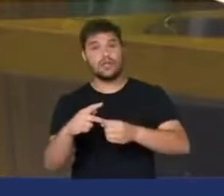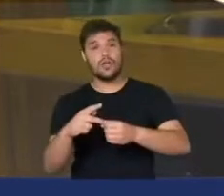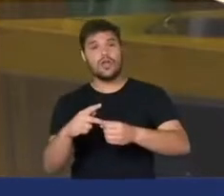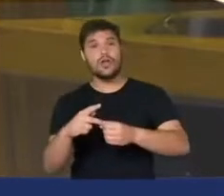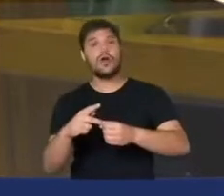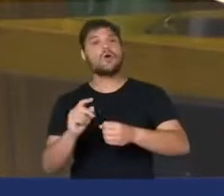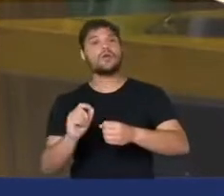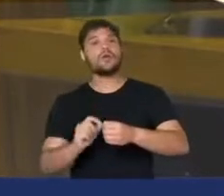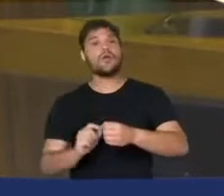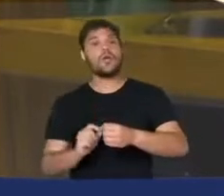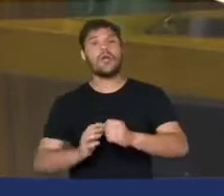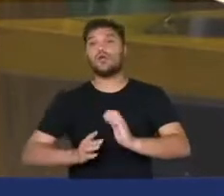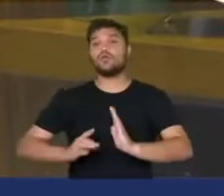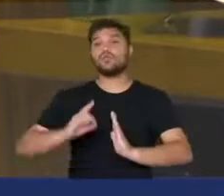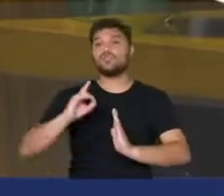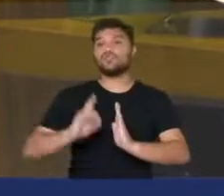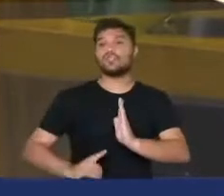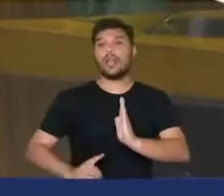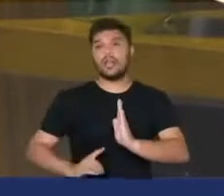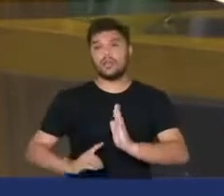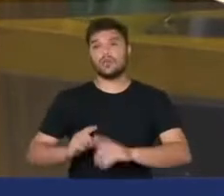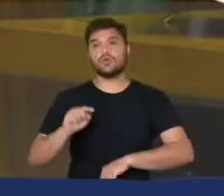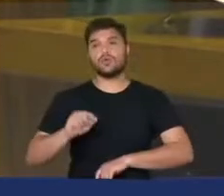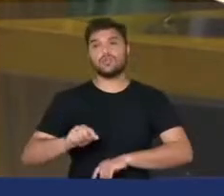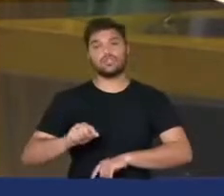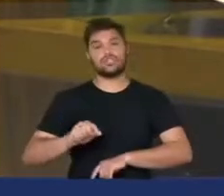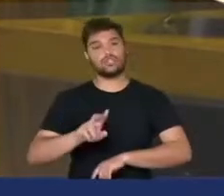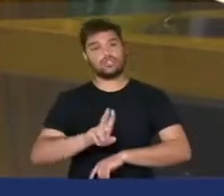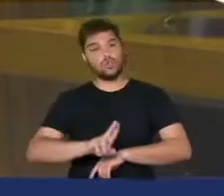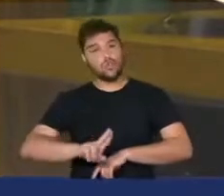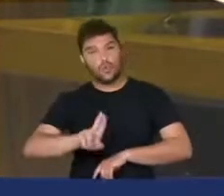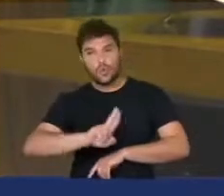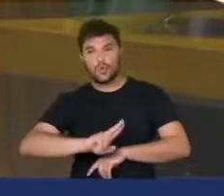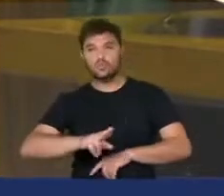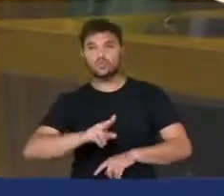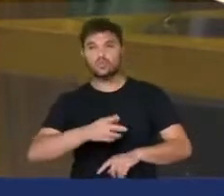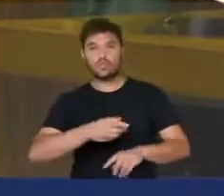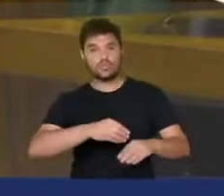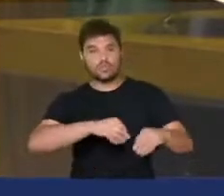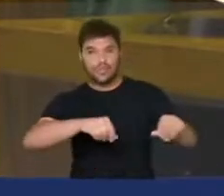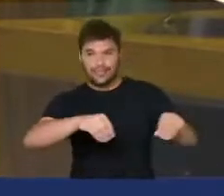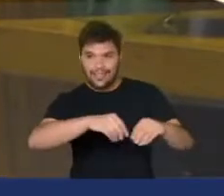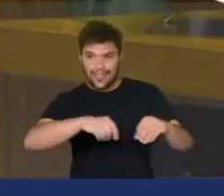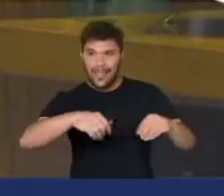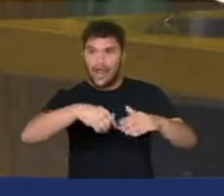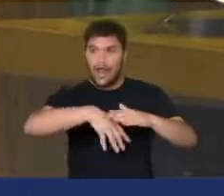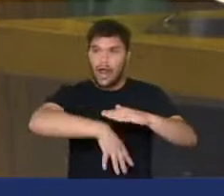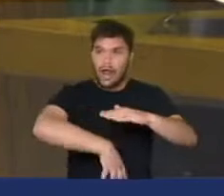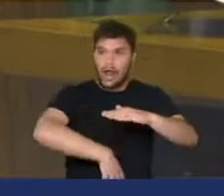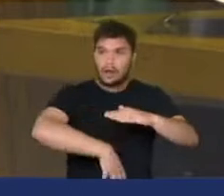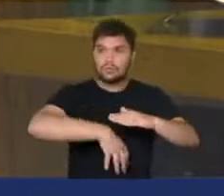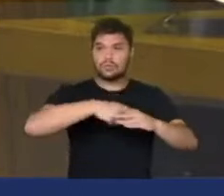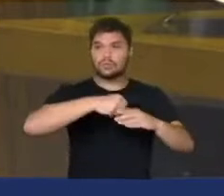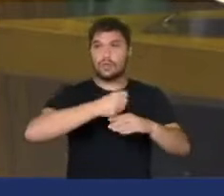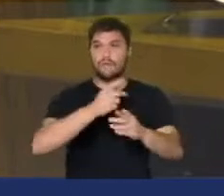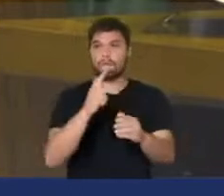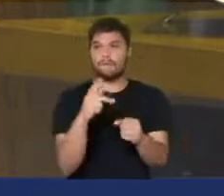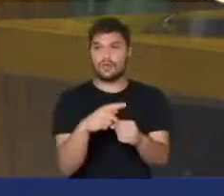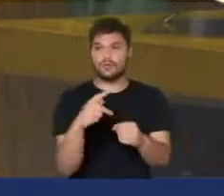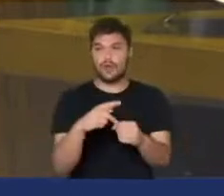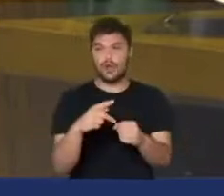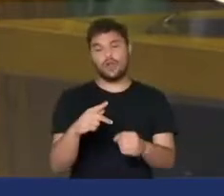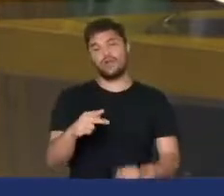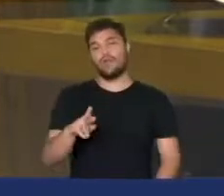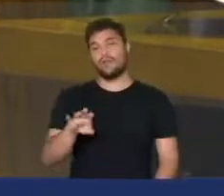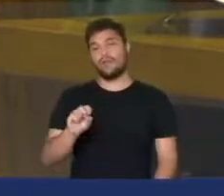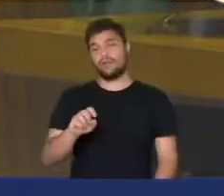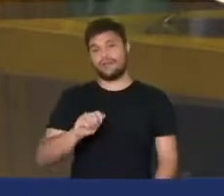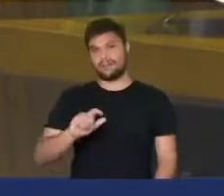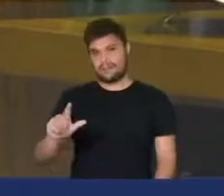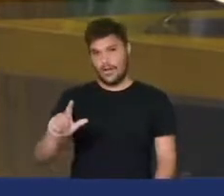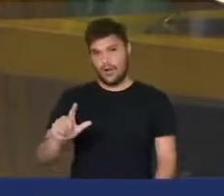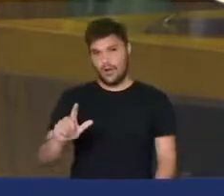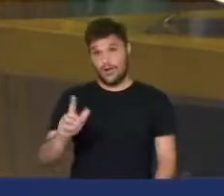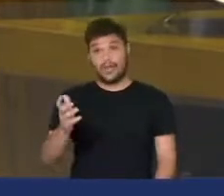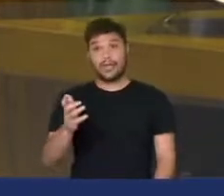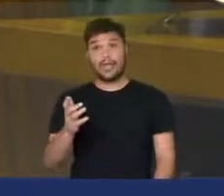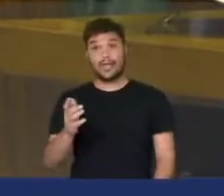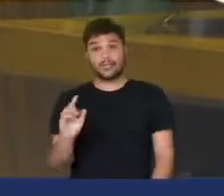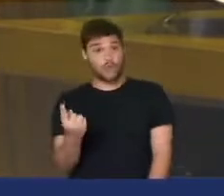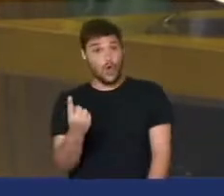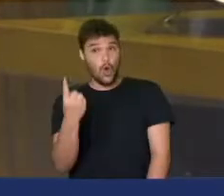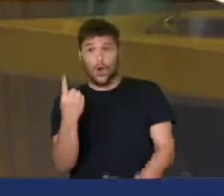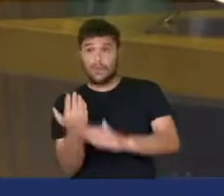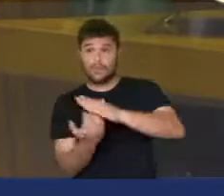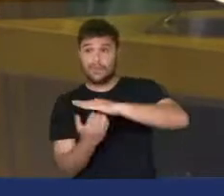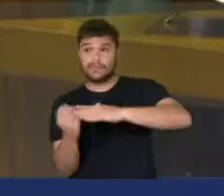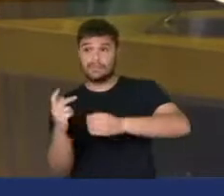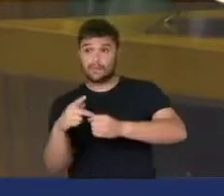de iniciativa de exploração nos campos de petróleo do pré-sal. Esse direito da